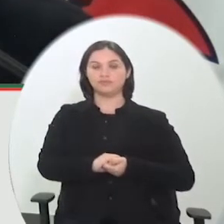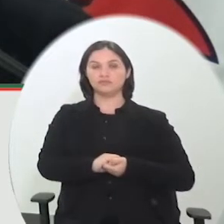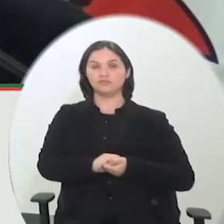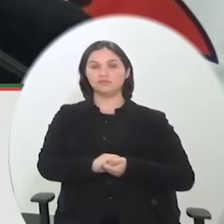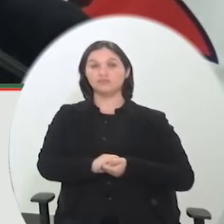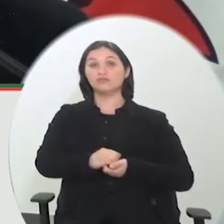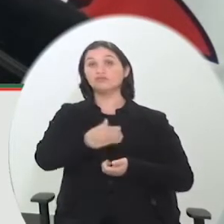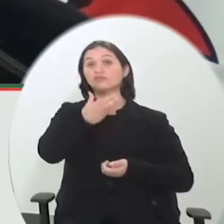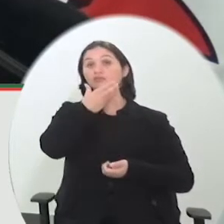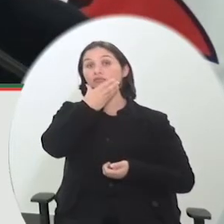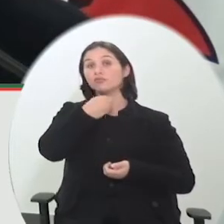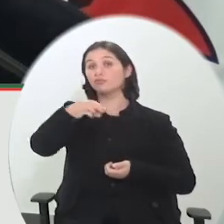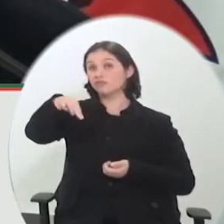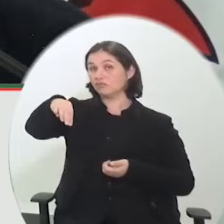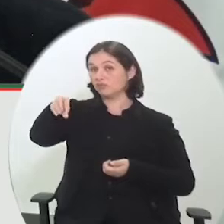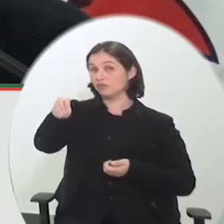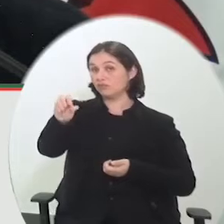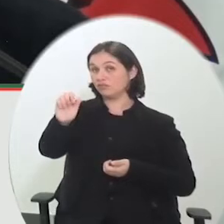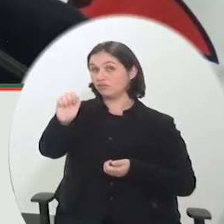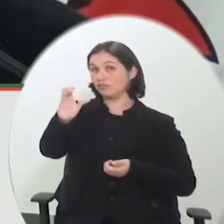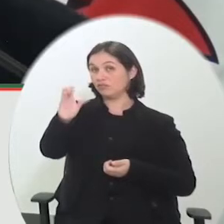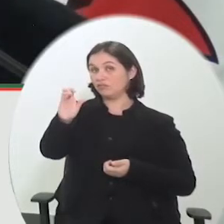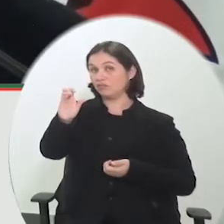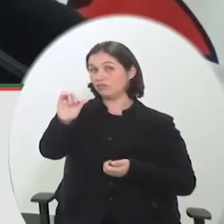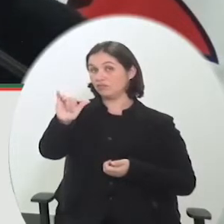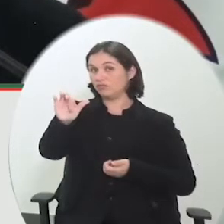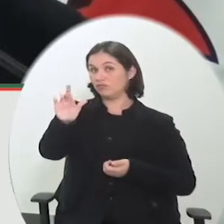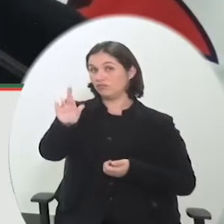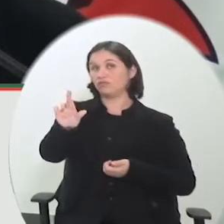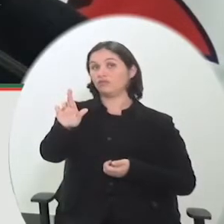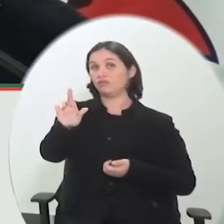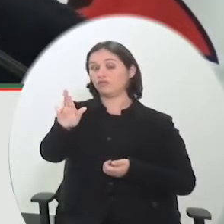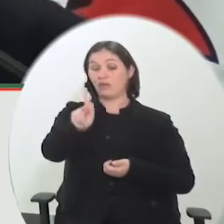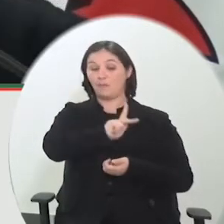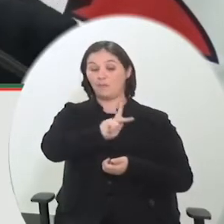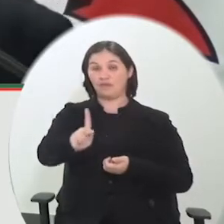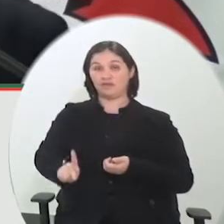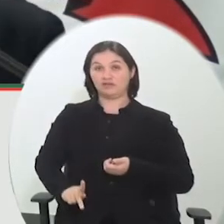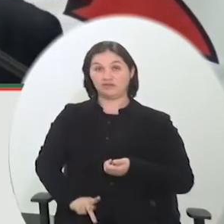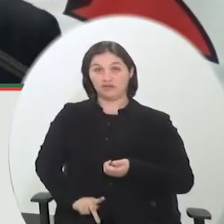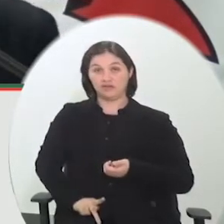Excelentíssimo senhor Moacir D'Agostin, muito digníssimo presidente da ASIC.